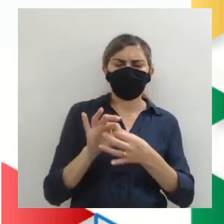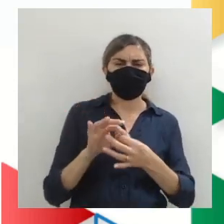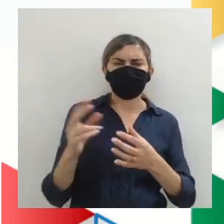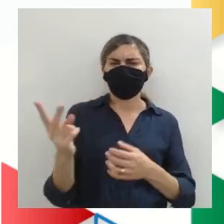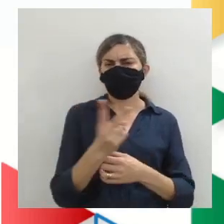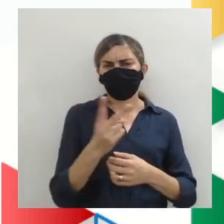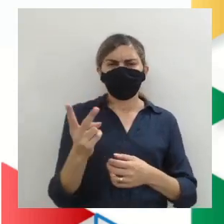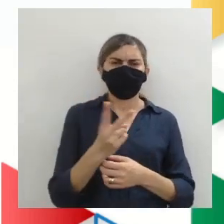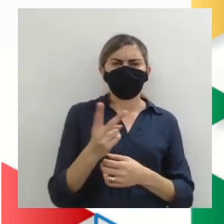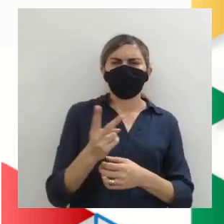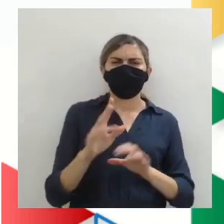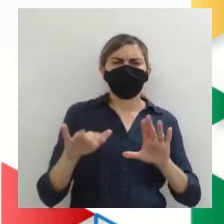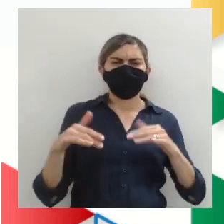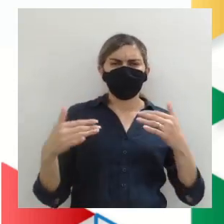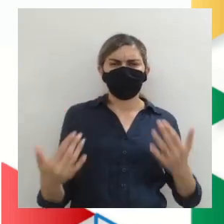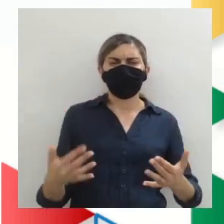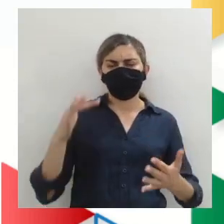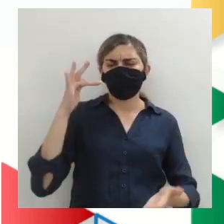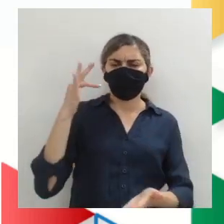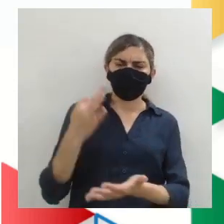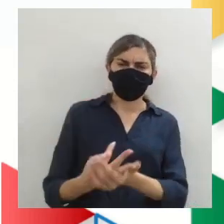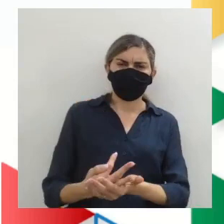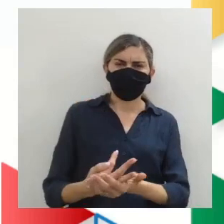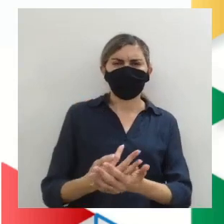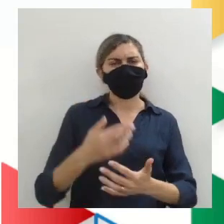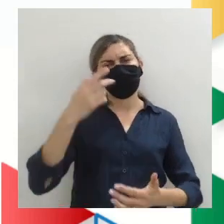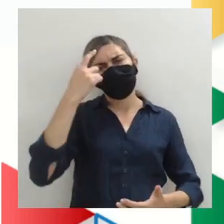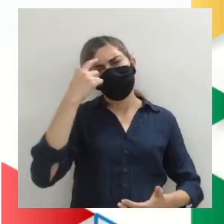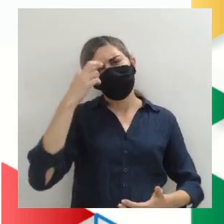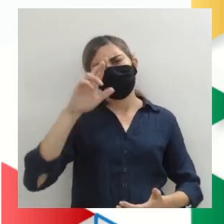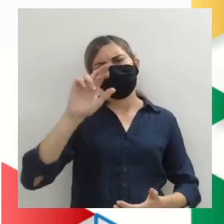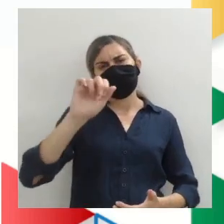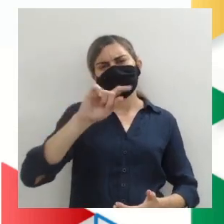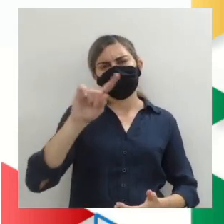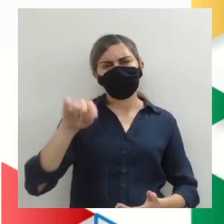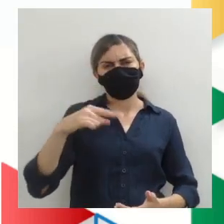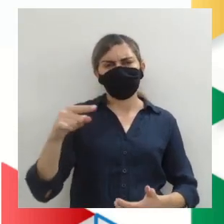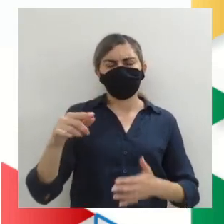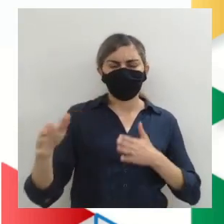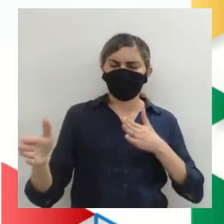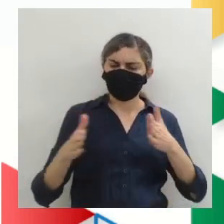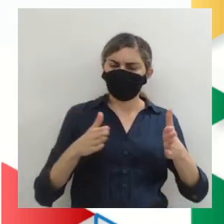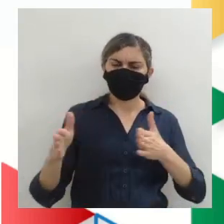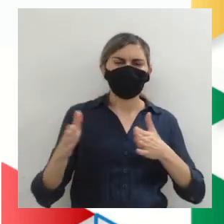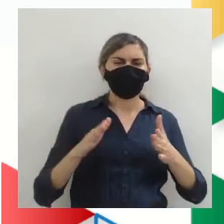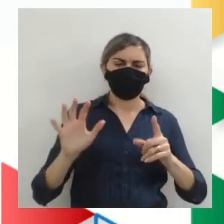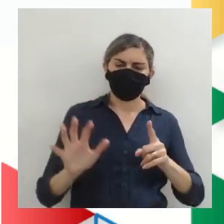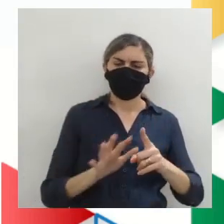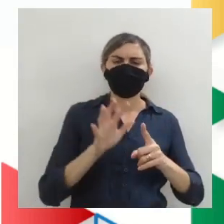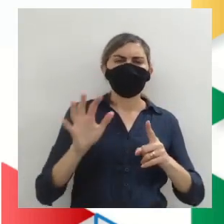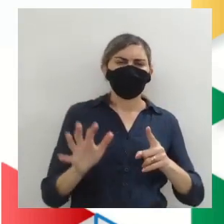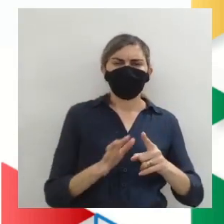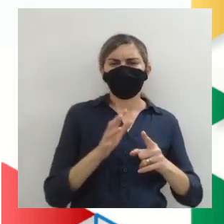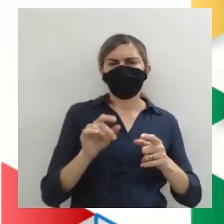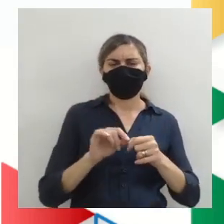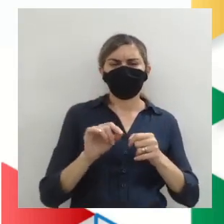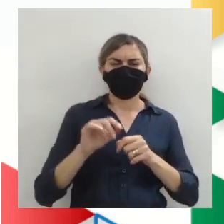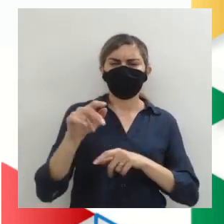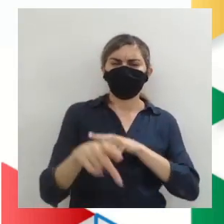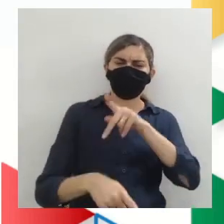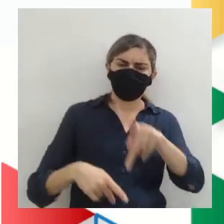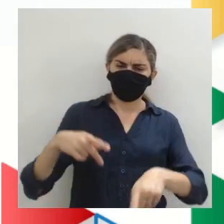duas instâncias. Quais são? A fé e a razão. Nesse período, a influência exercida pelos